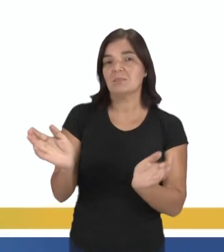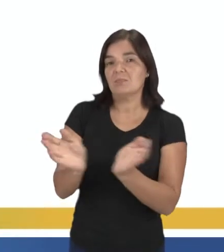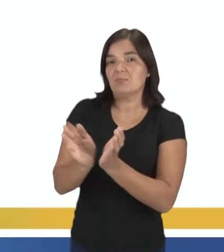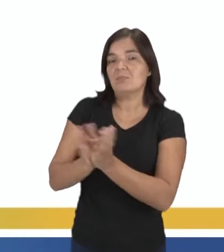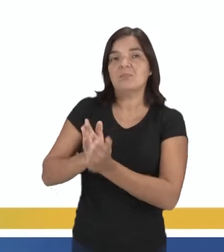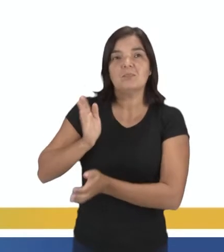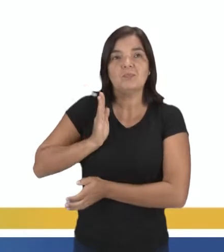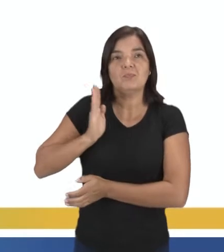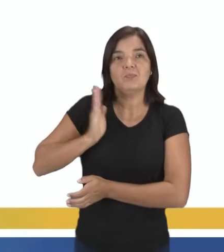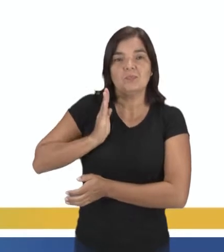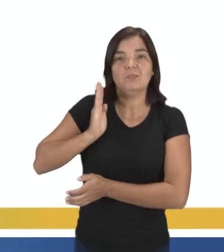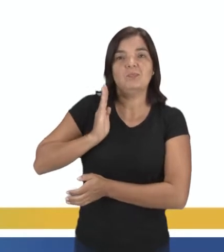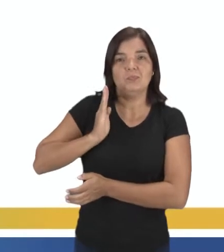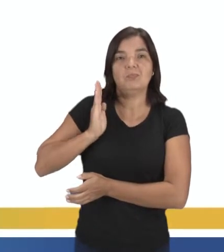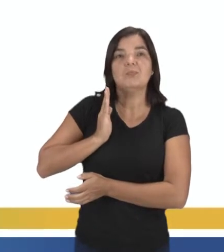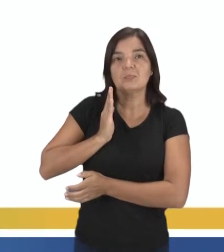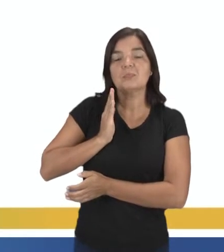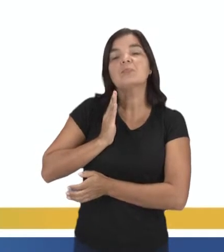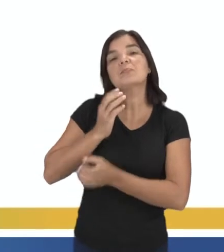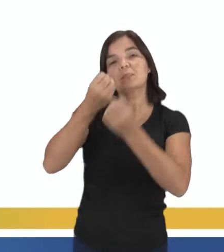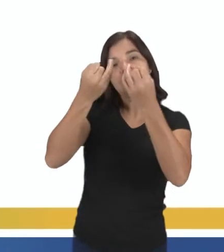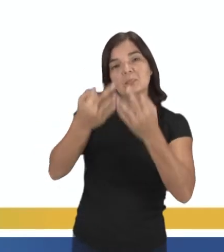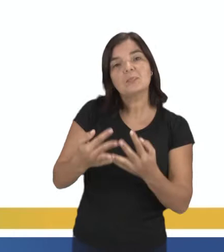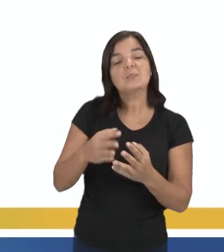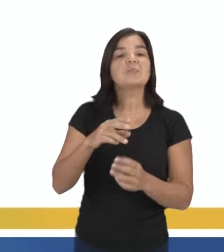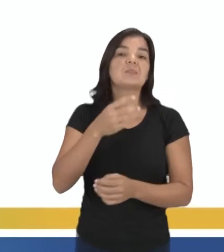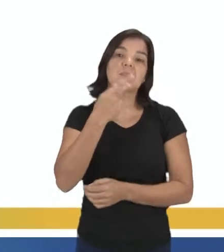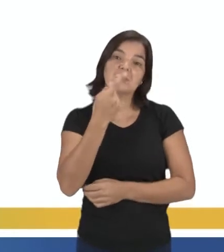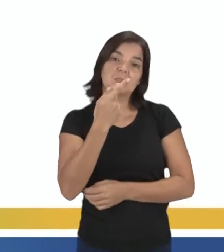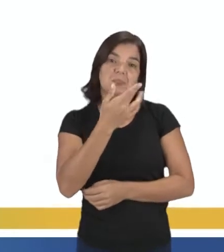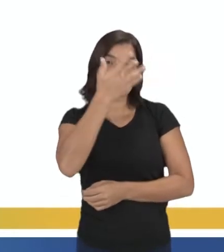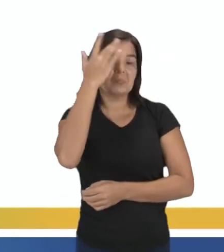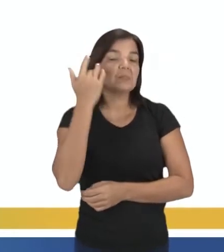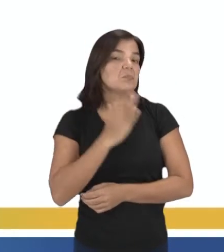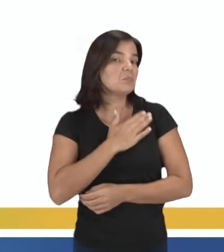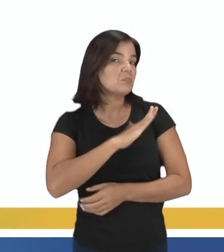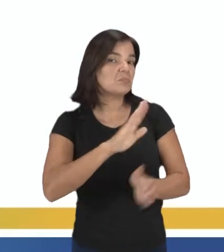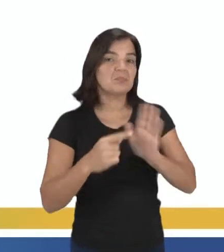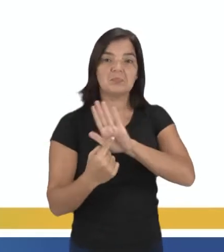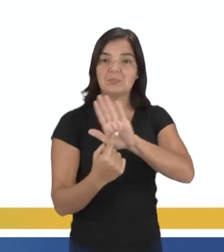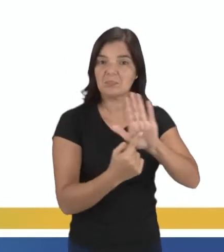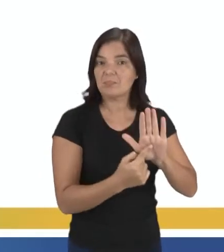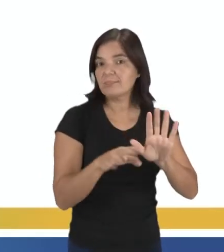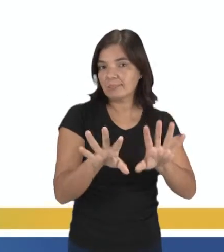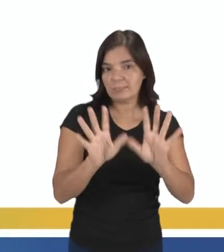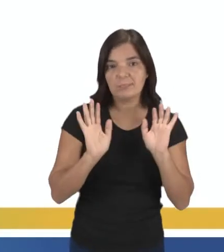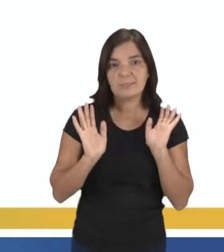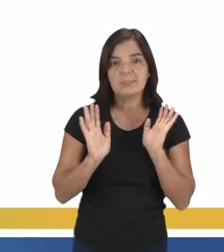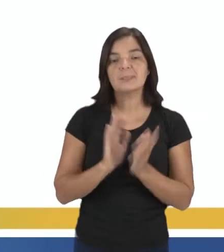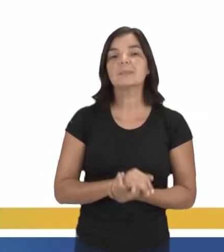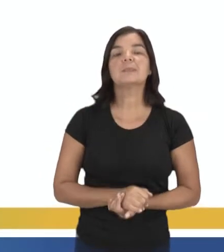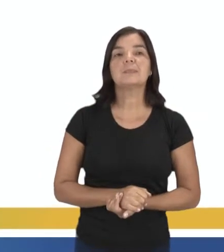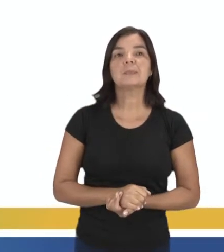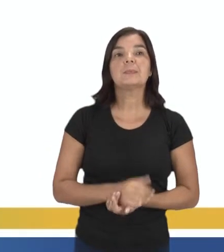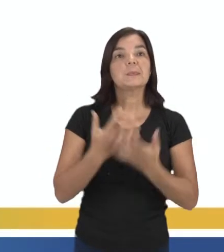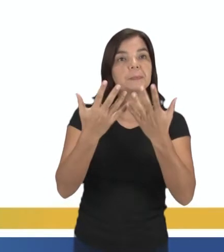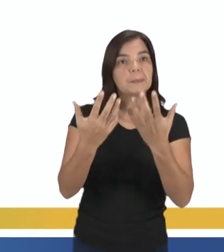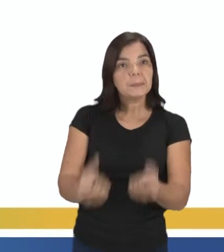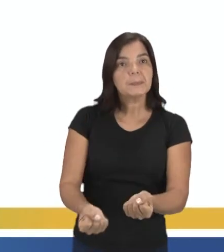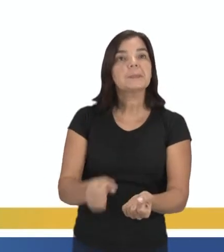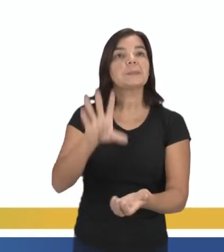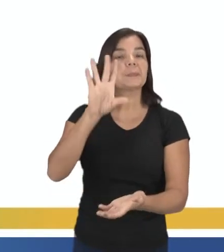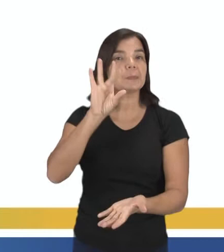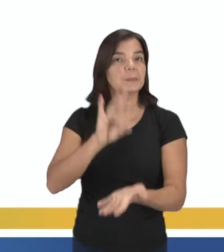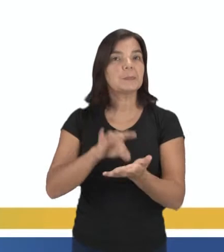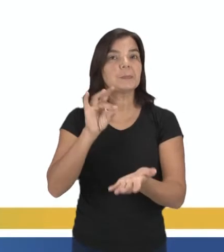que era a burguesia. Então, falava-se o que ninguém gostava de mostrar, bem assim. A aceitação da